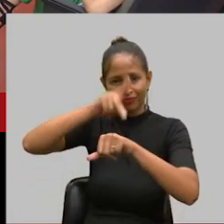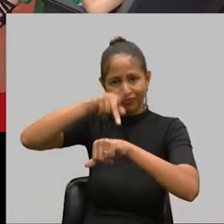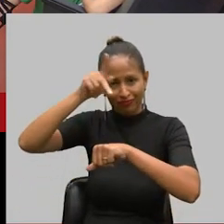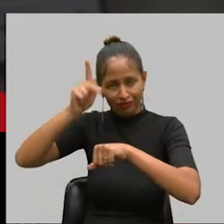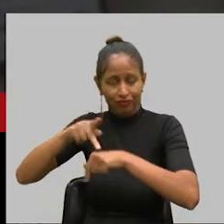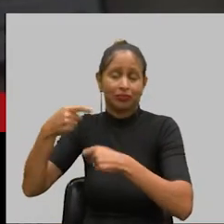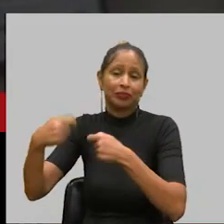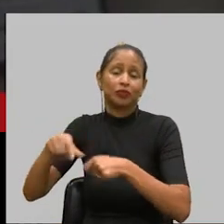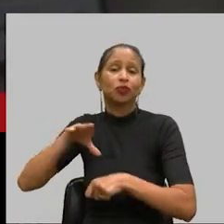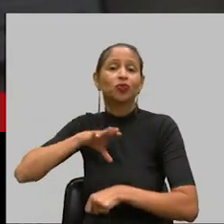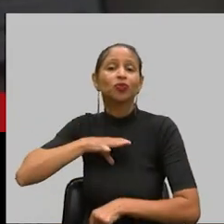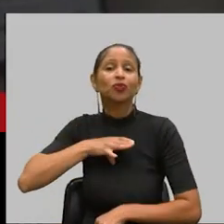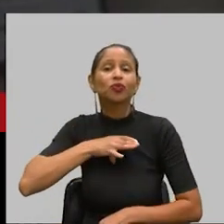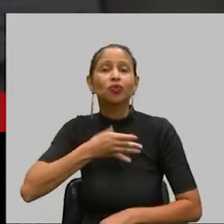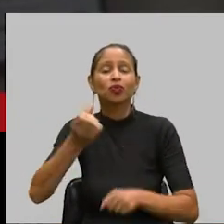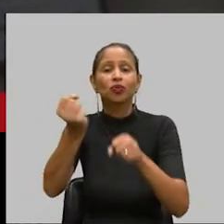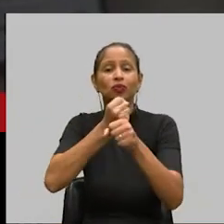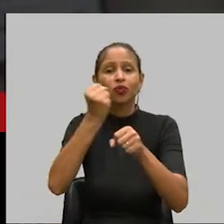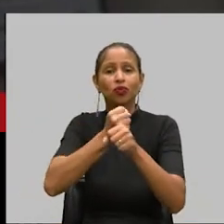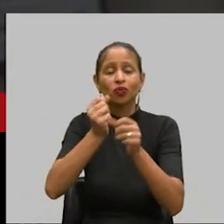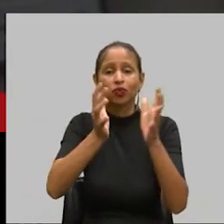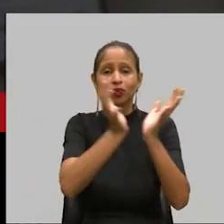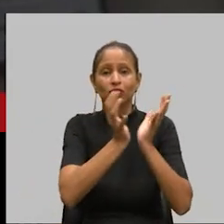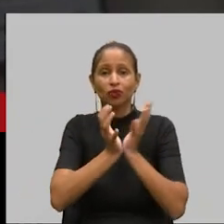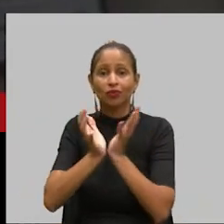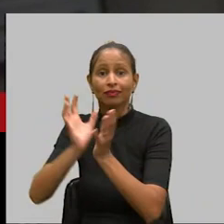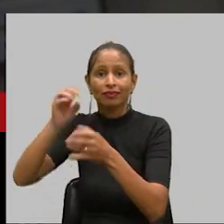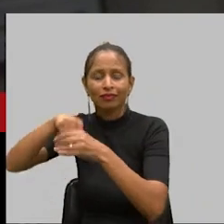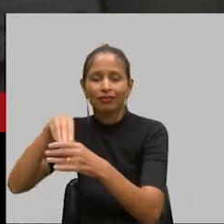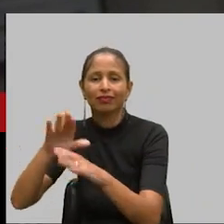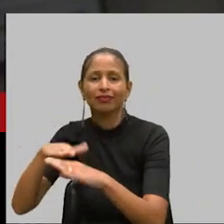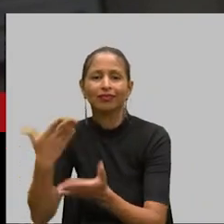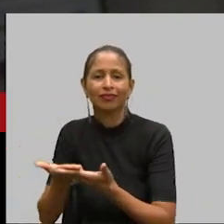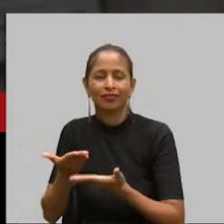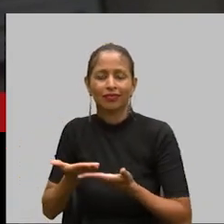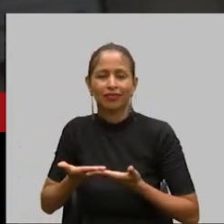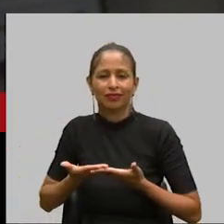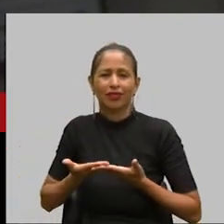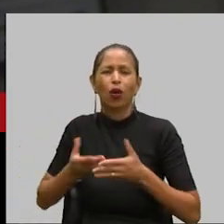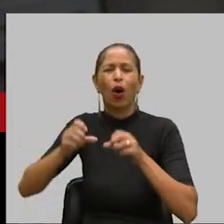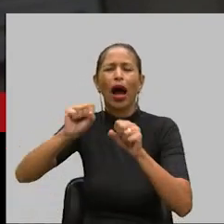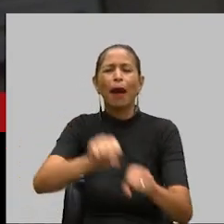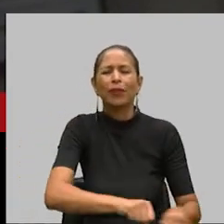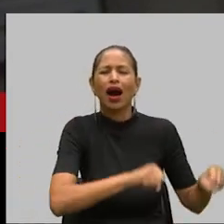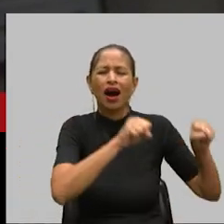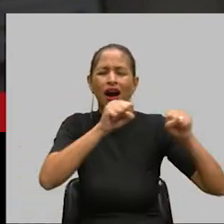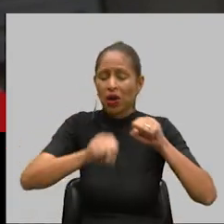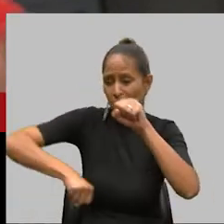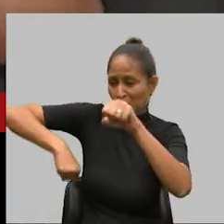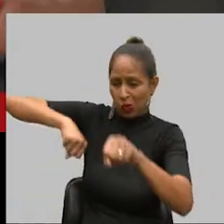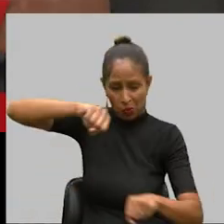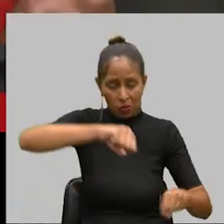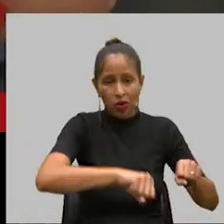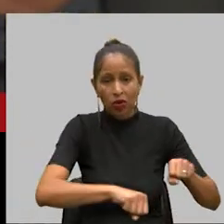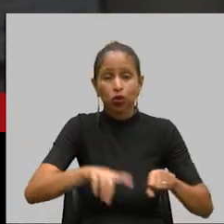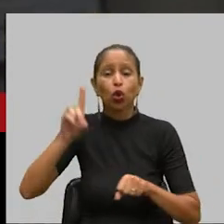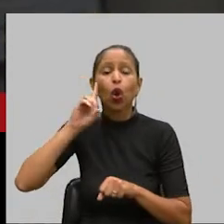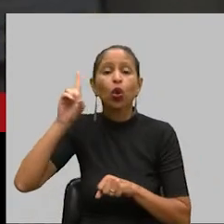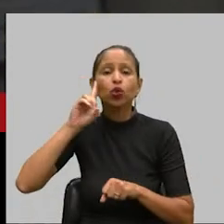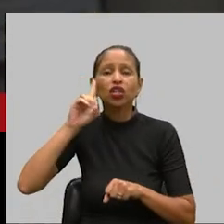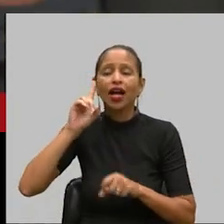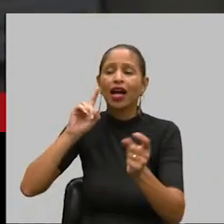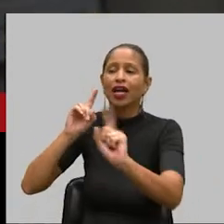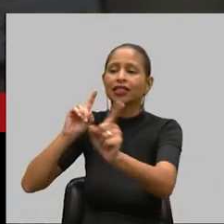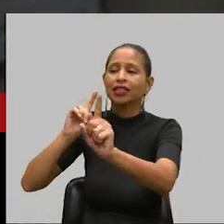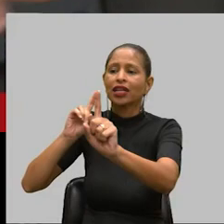fazer coragem para construir os coletivos lá nas escolas porque é Remar contra uma Maré porque lá nas escolas no dia a dia o que que fala não você